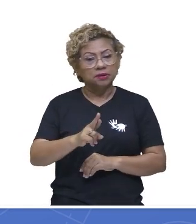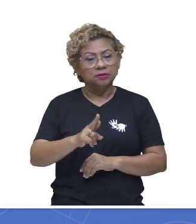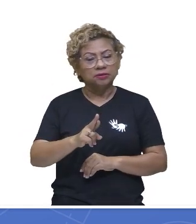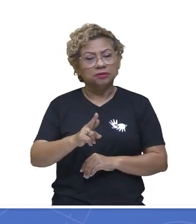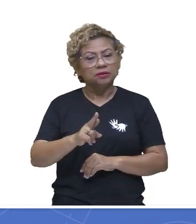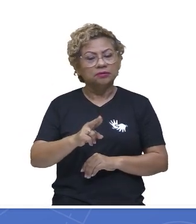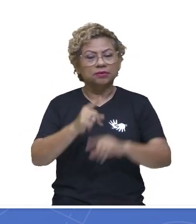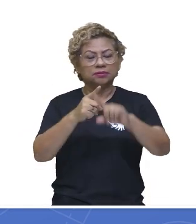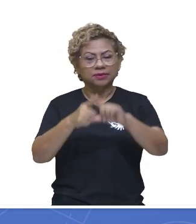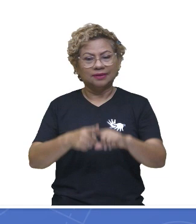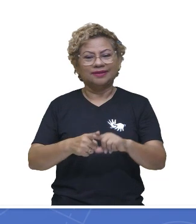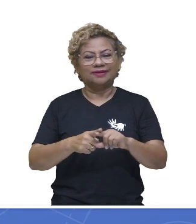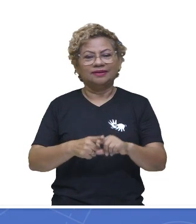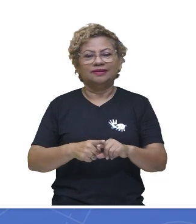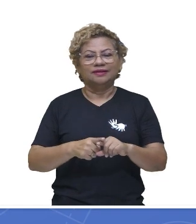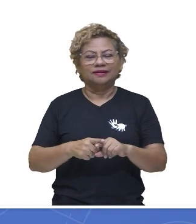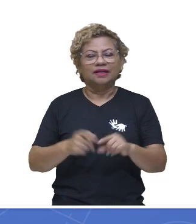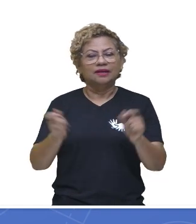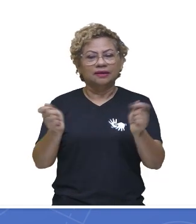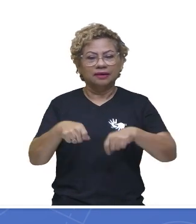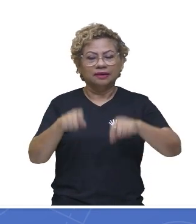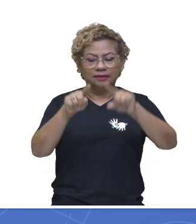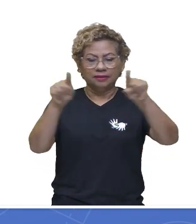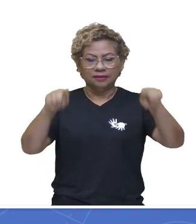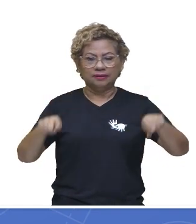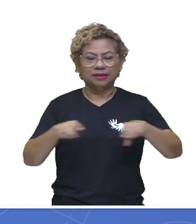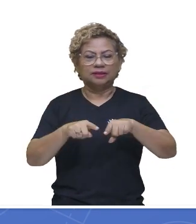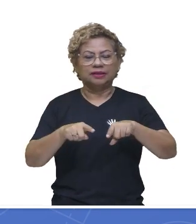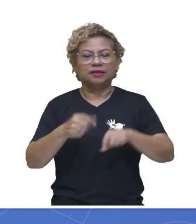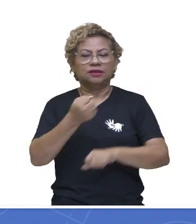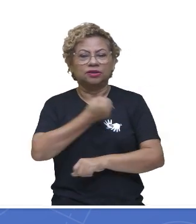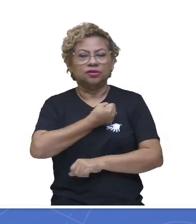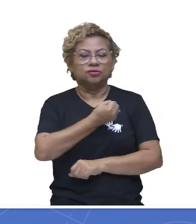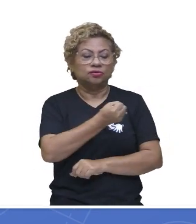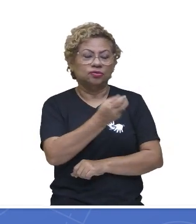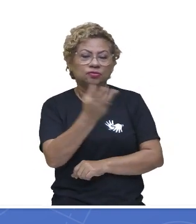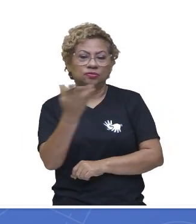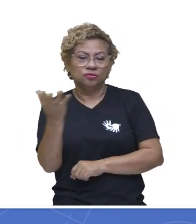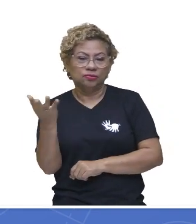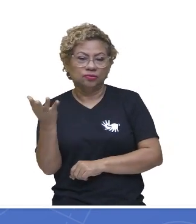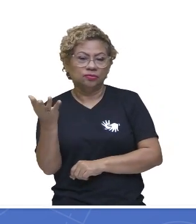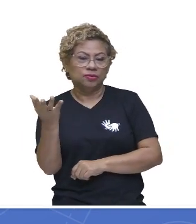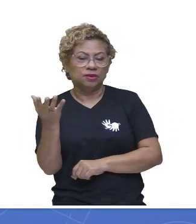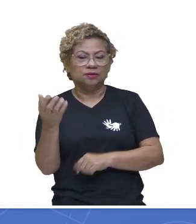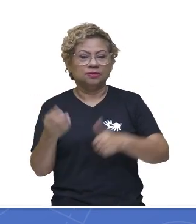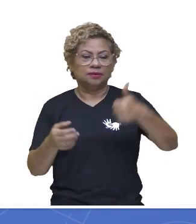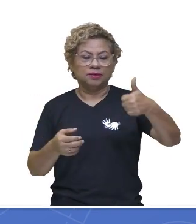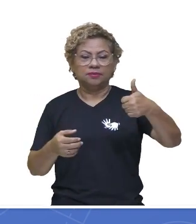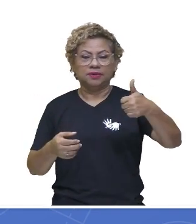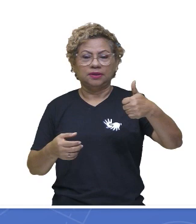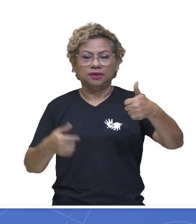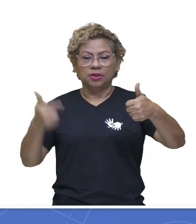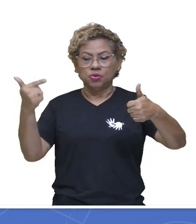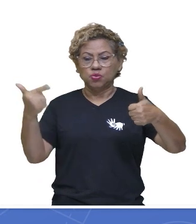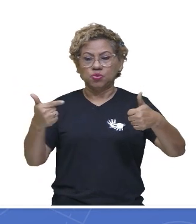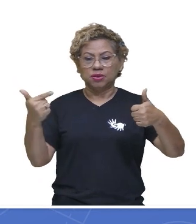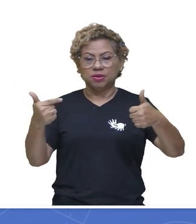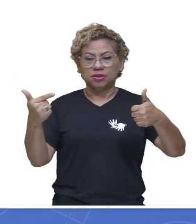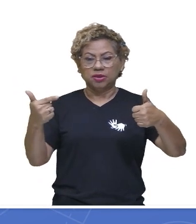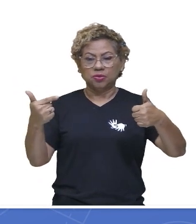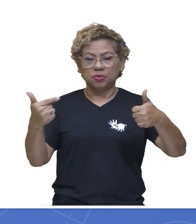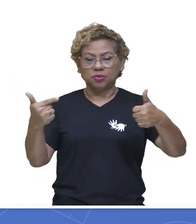será uma matriz com o número de linhas da primeira matriz com o número